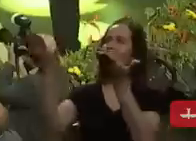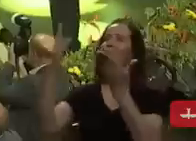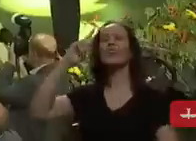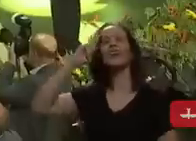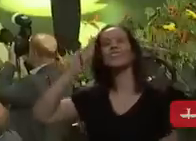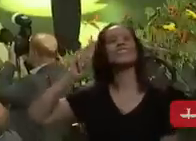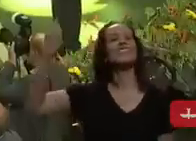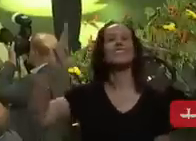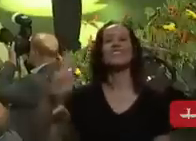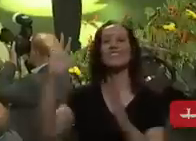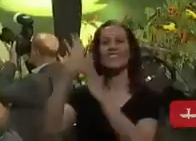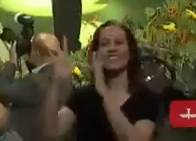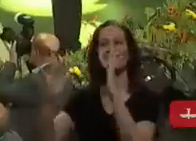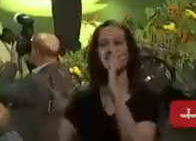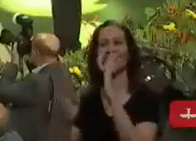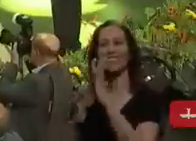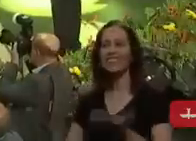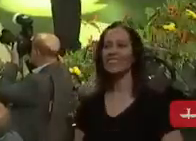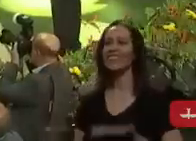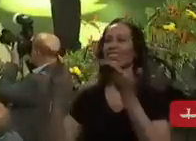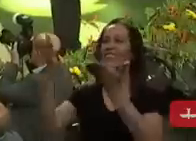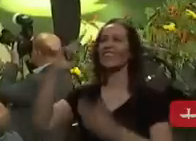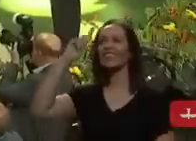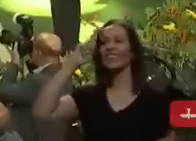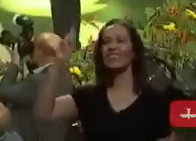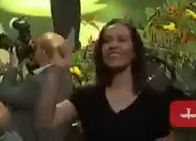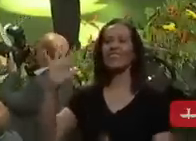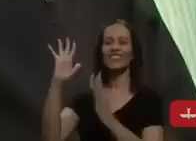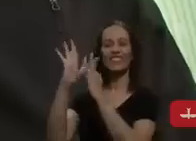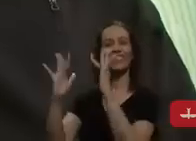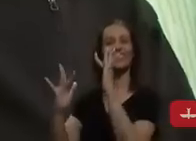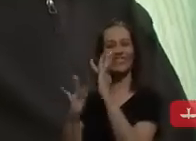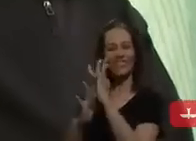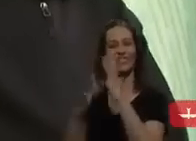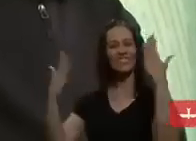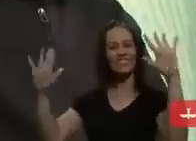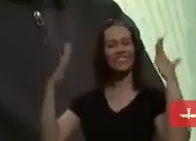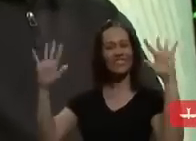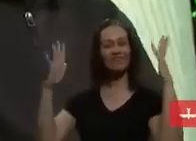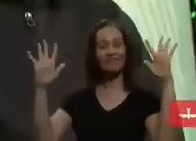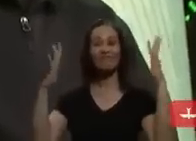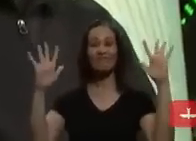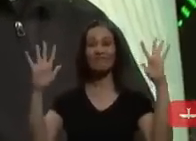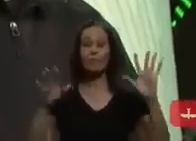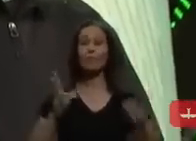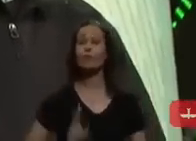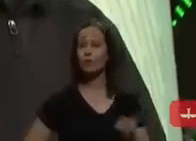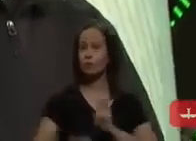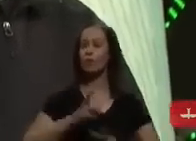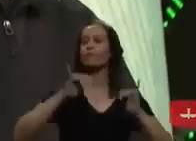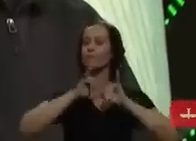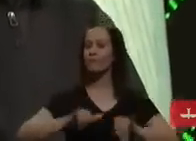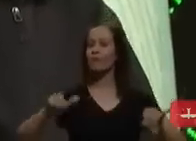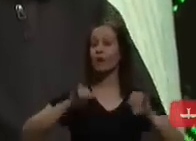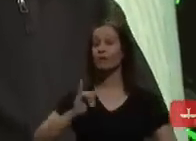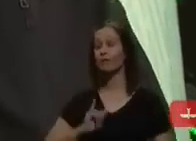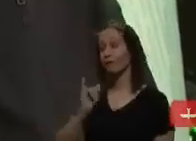Senhor Jesus. Consagrado ao Senhor Jesus. Ali, eu sempre falo e falo para